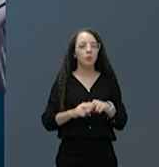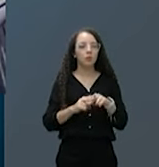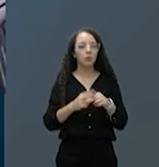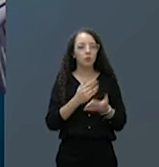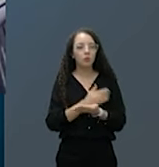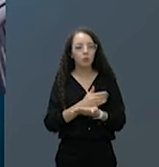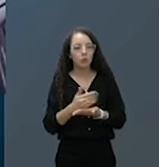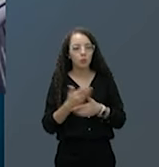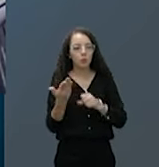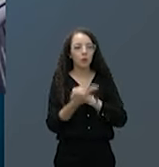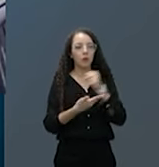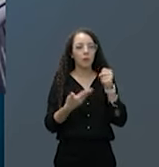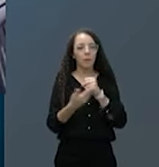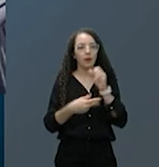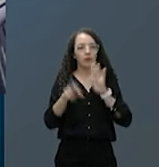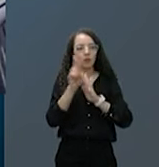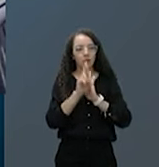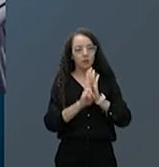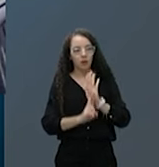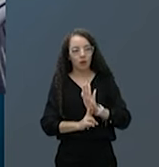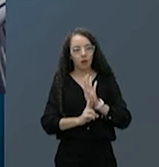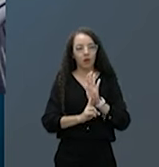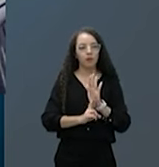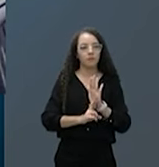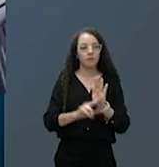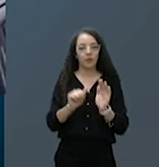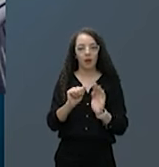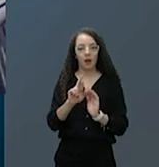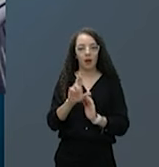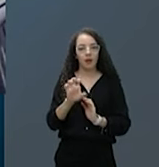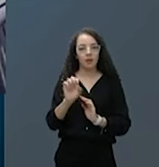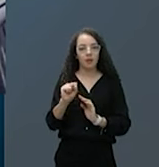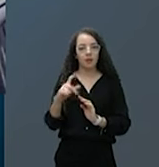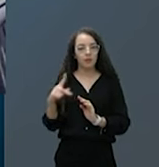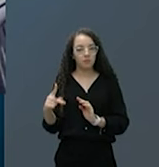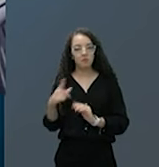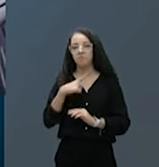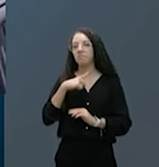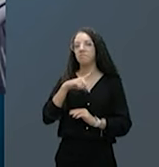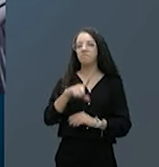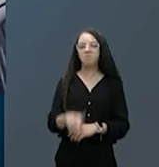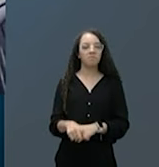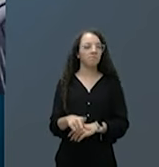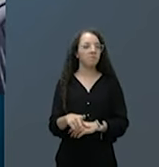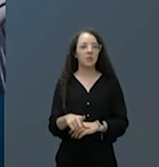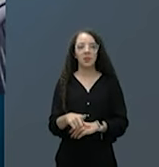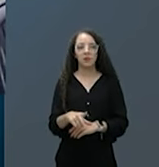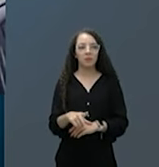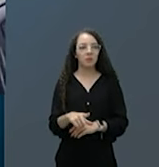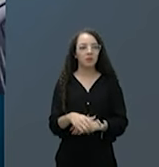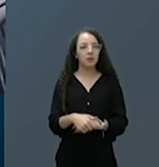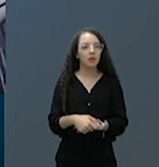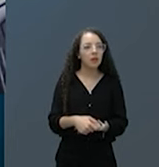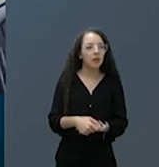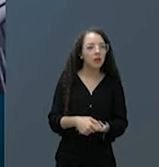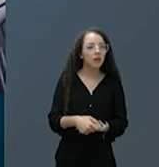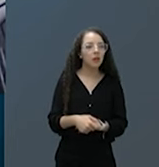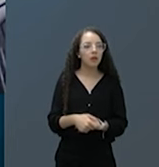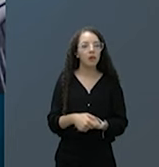exame. Os arestos confrontados não apresentam, reitero, similitude fática, pois